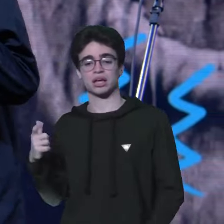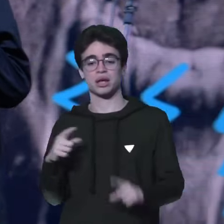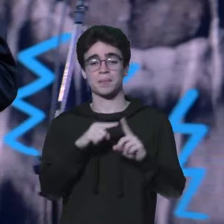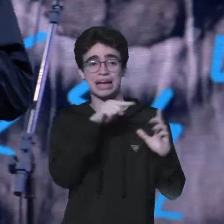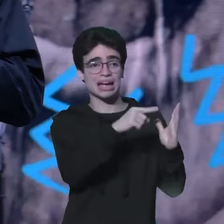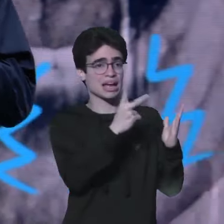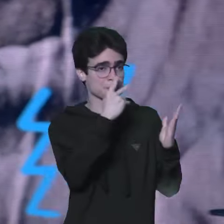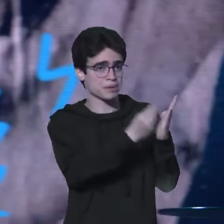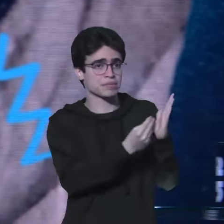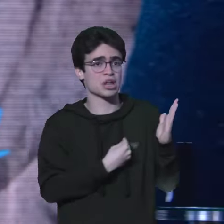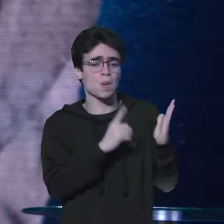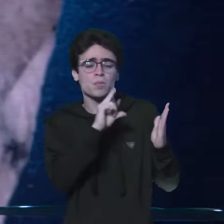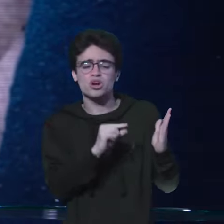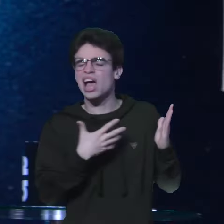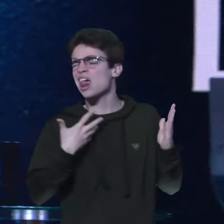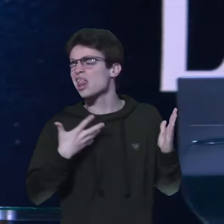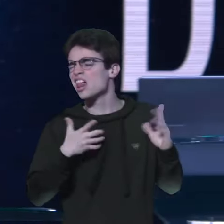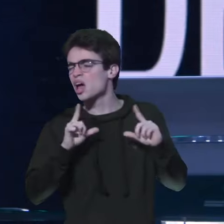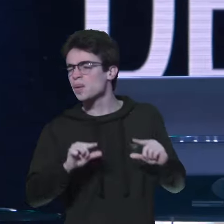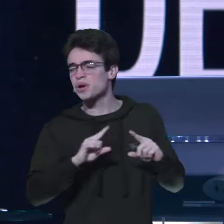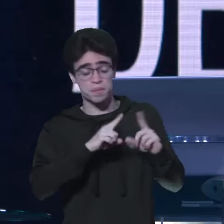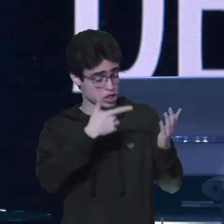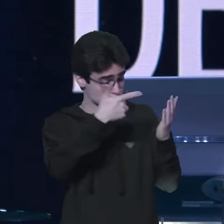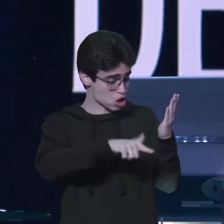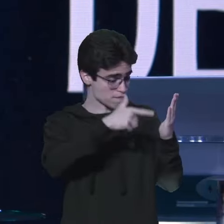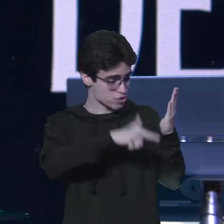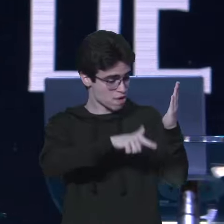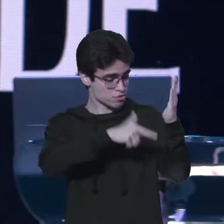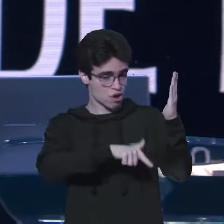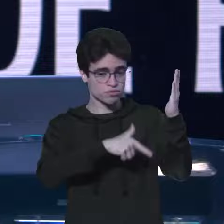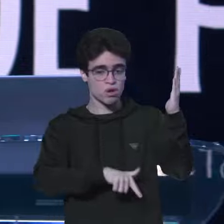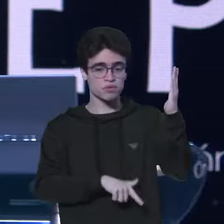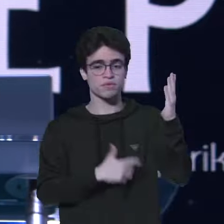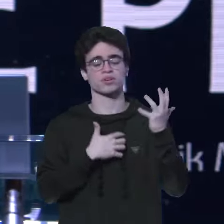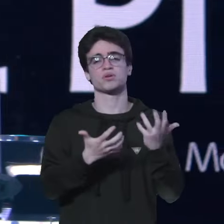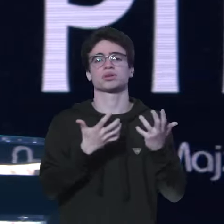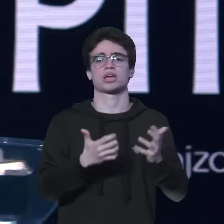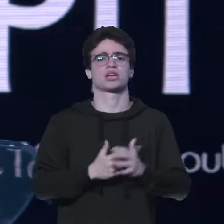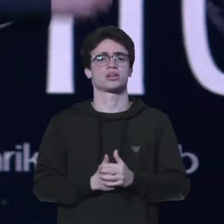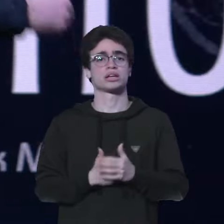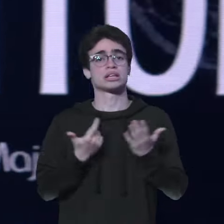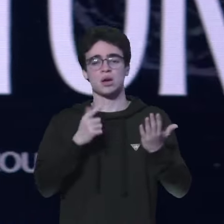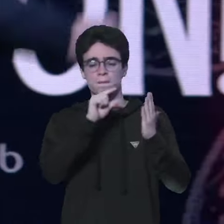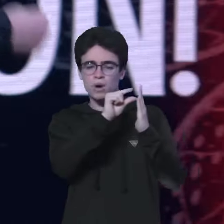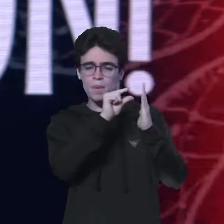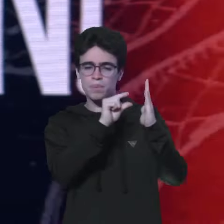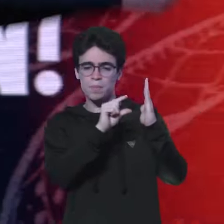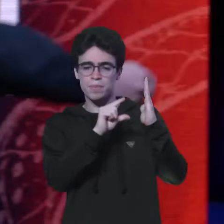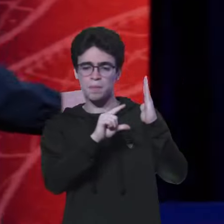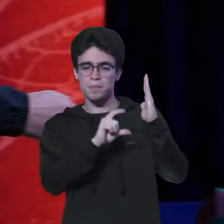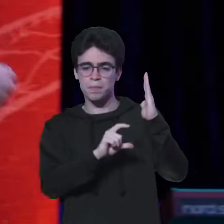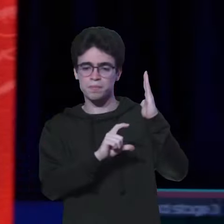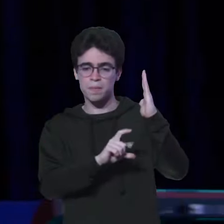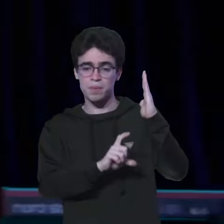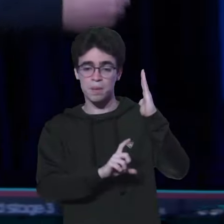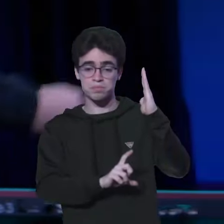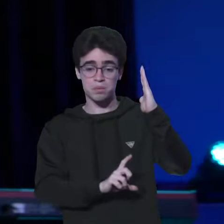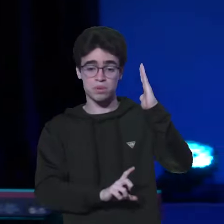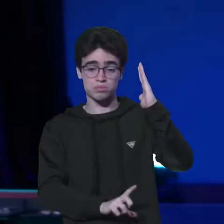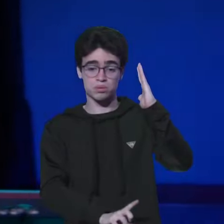gera um pouquinho de alegria a ponto de te fazer querer ver mais. E aí, de pouquinho em pouquinho de alegria, você